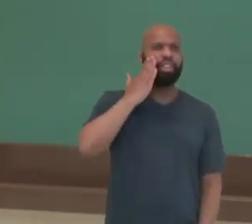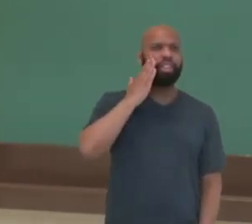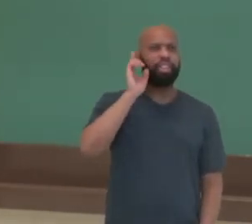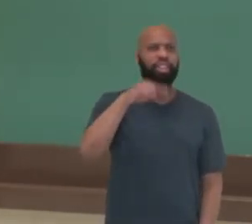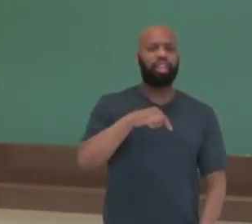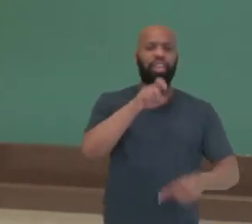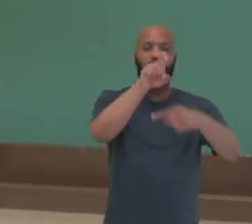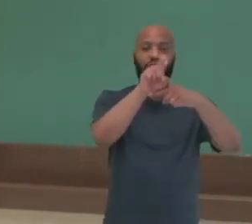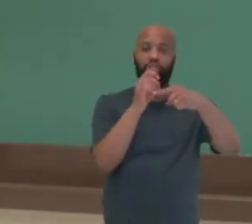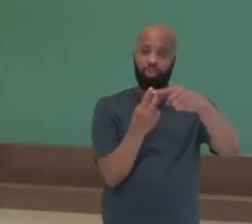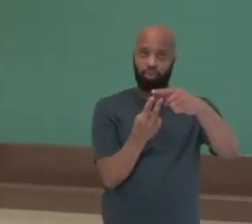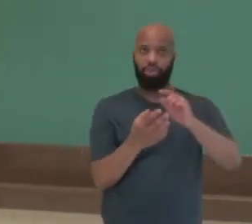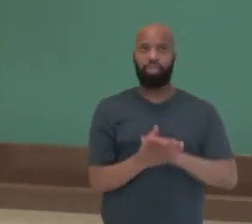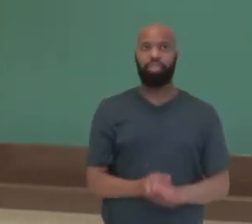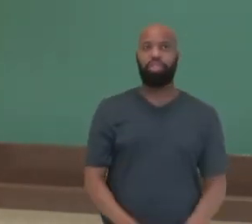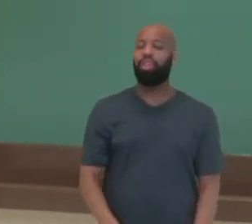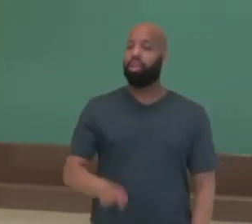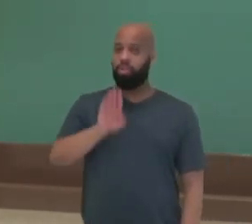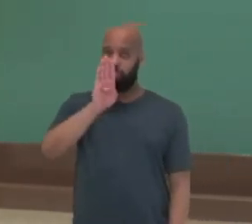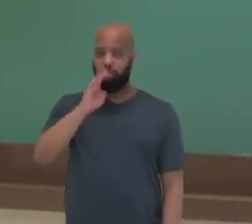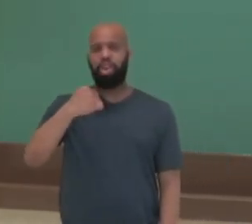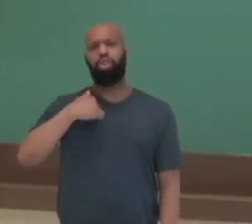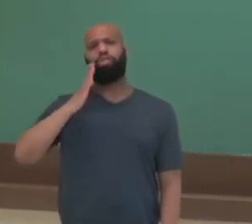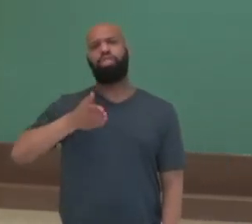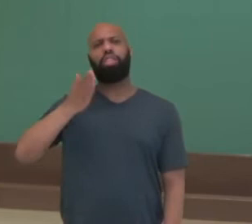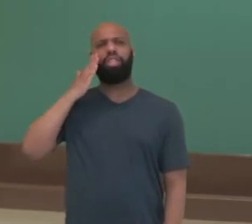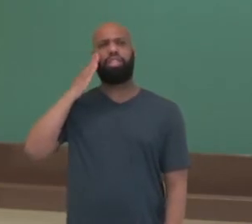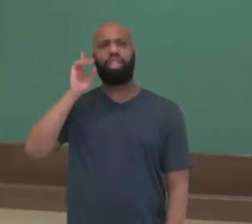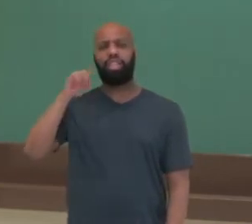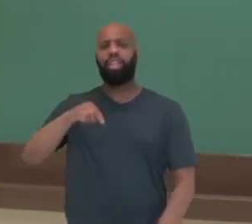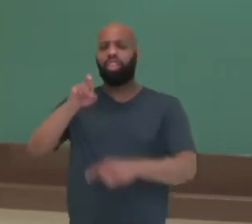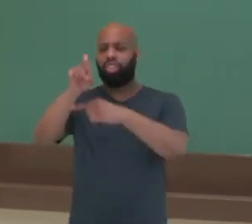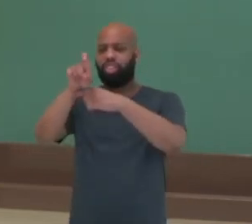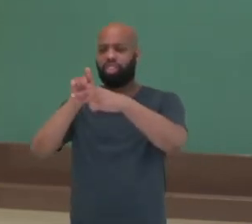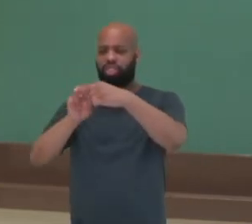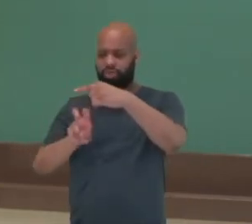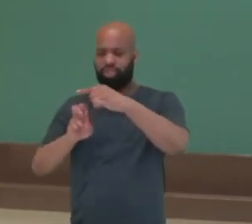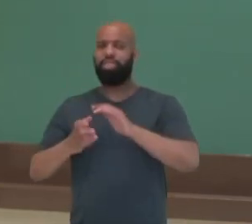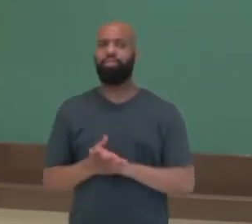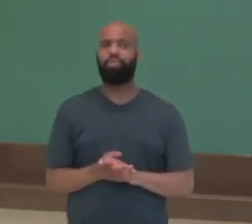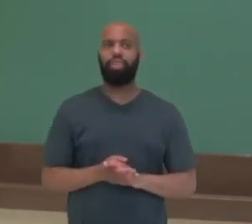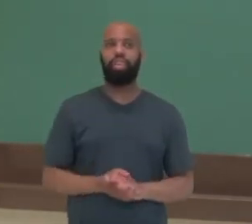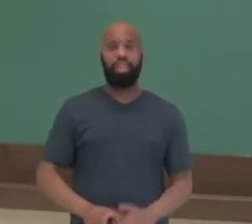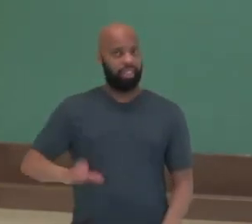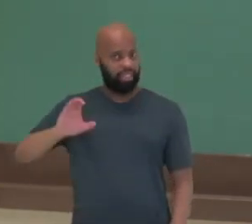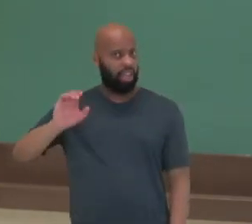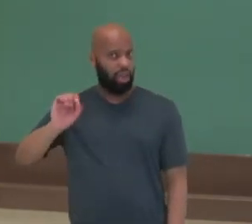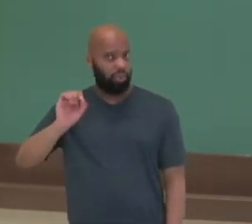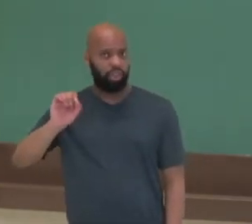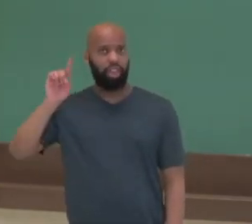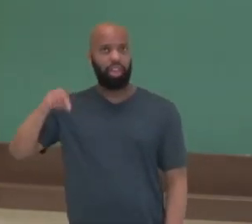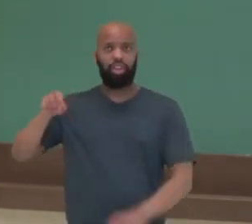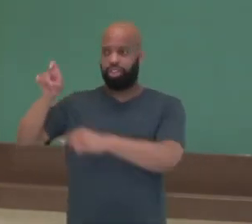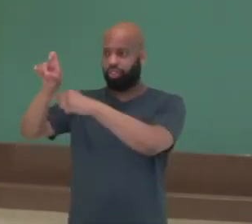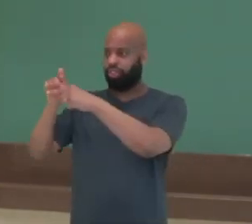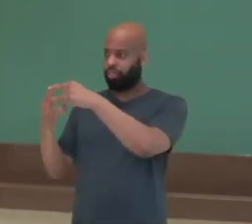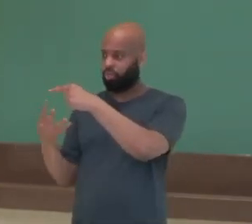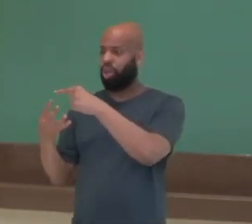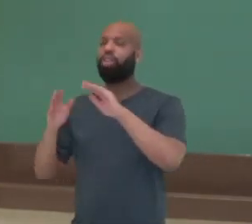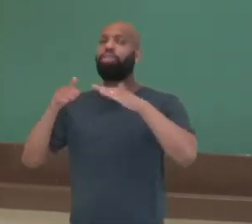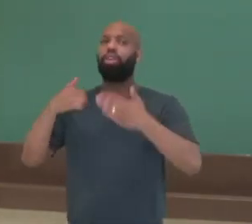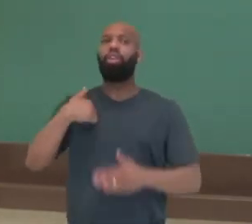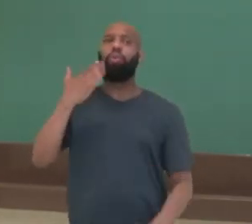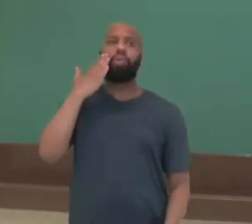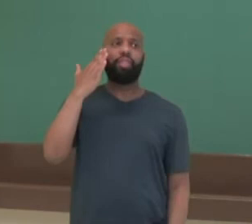2, o B por X sobre 5, o C por X sobre 4, tá? E eu sei que a